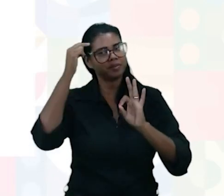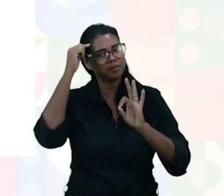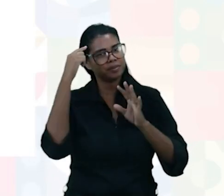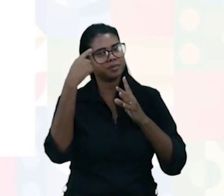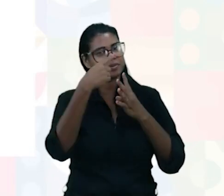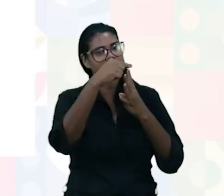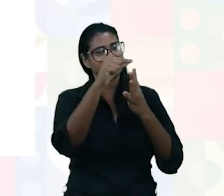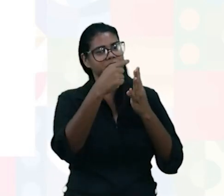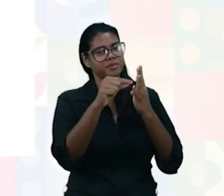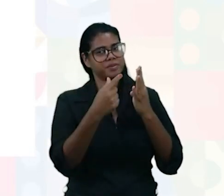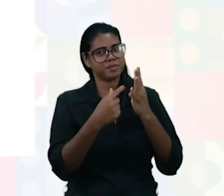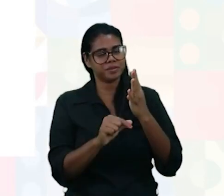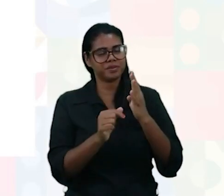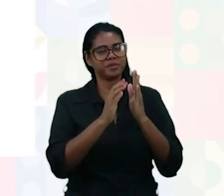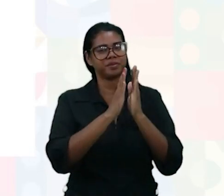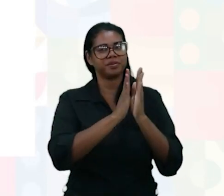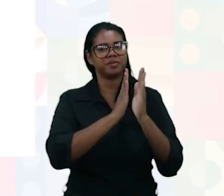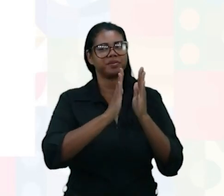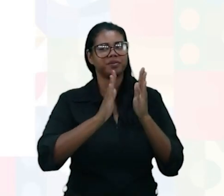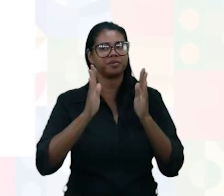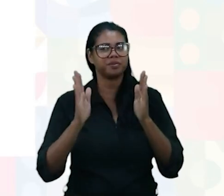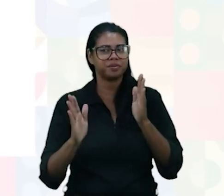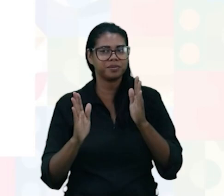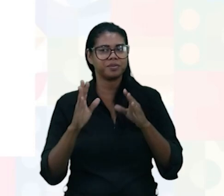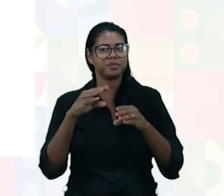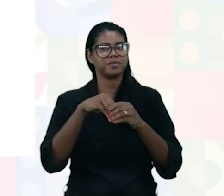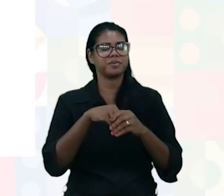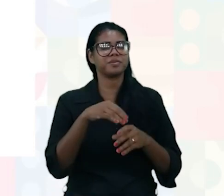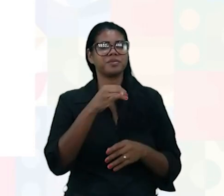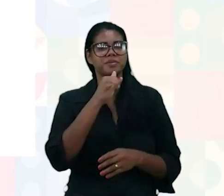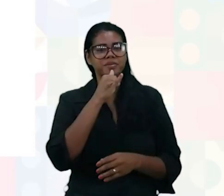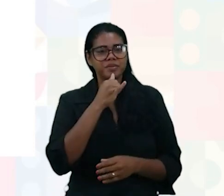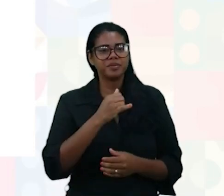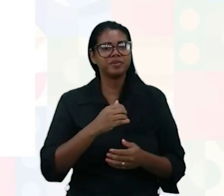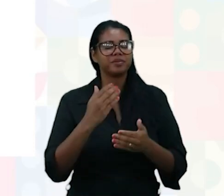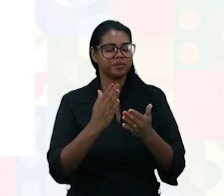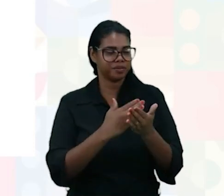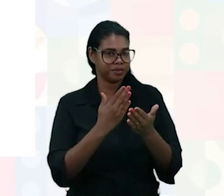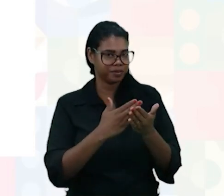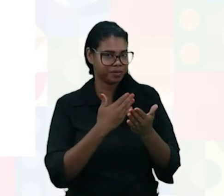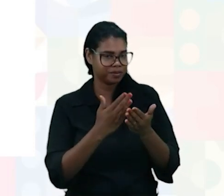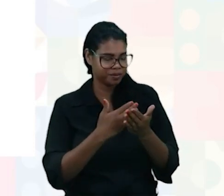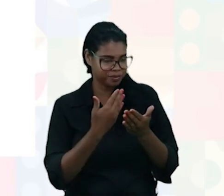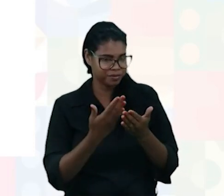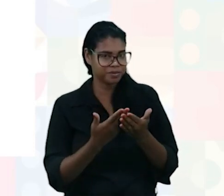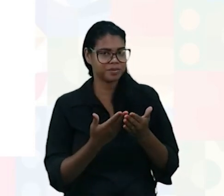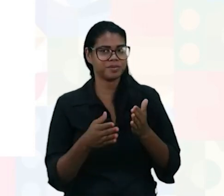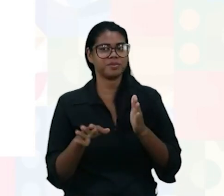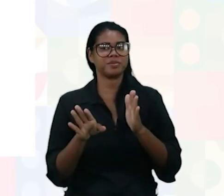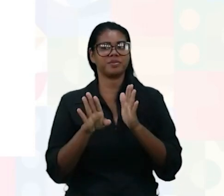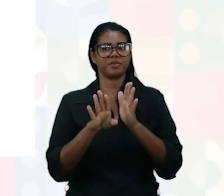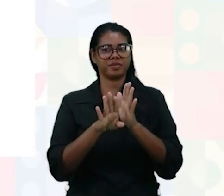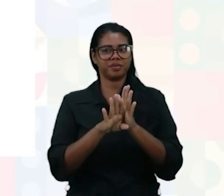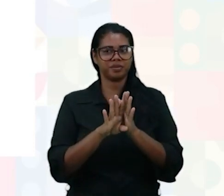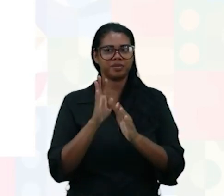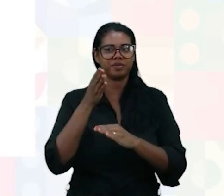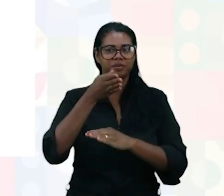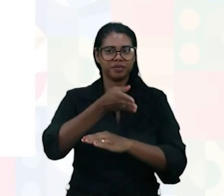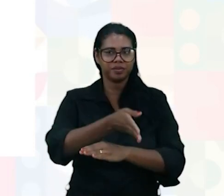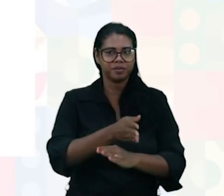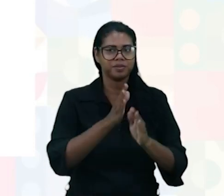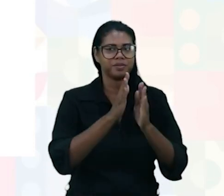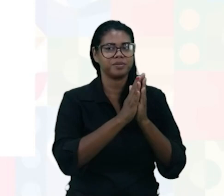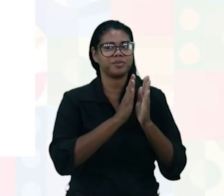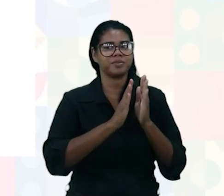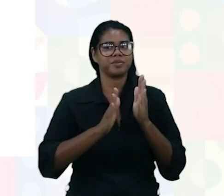classificação dentro do universo da biblioteca. Então, por exemplo, eu produzo um livro, sou autora, produzo um livro. Esse livro, quando ele vai chegar lá na biblioteca, ele vai